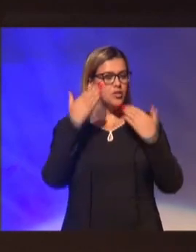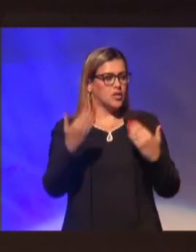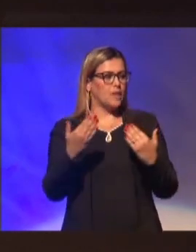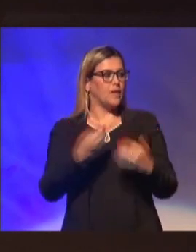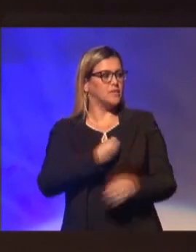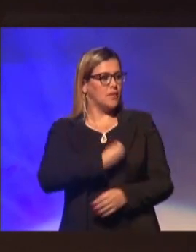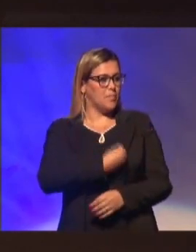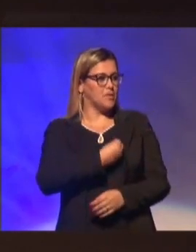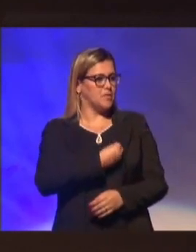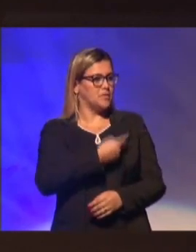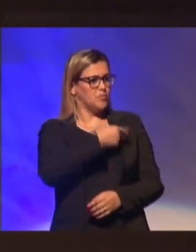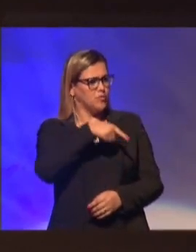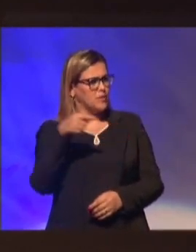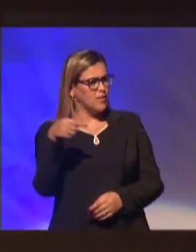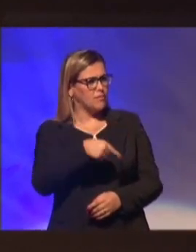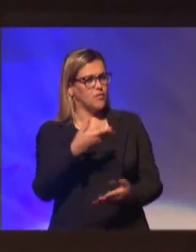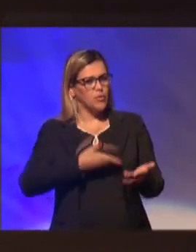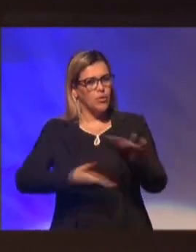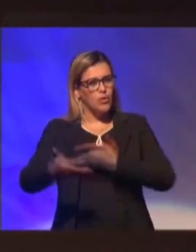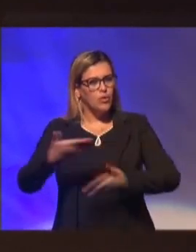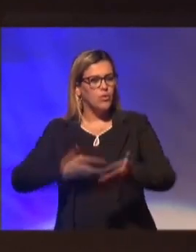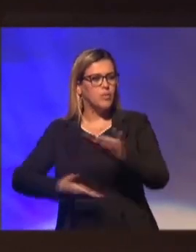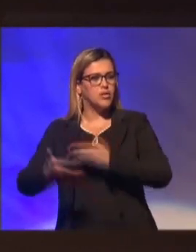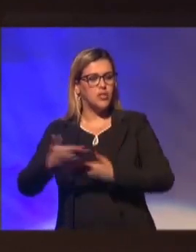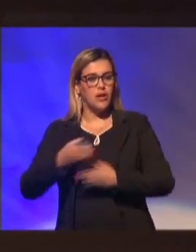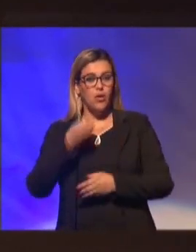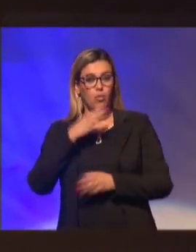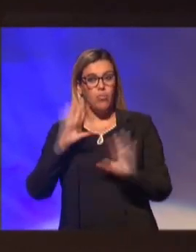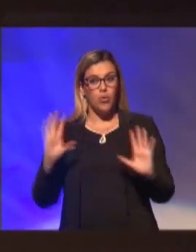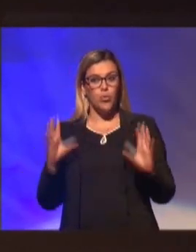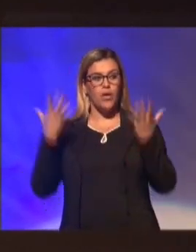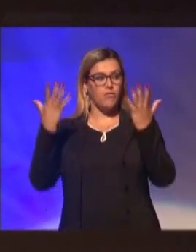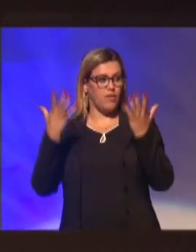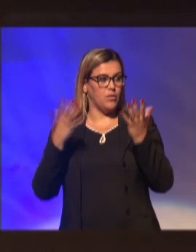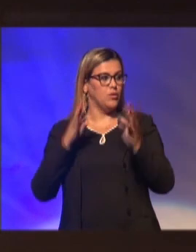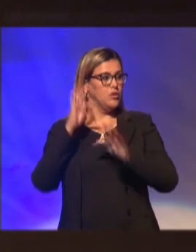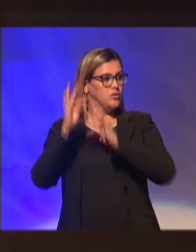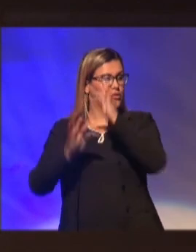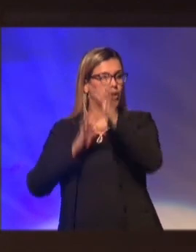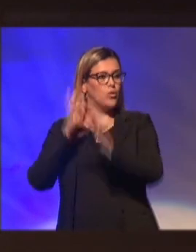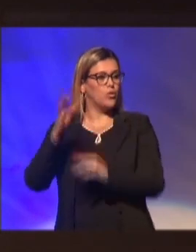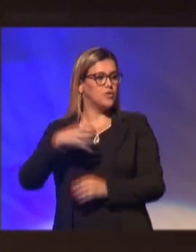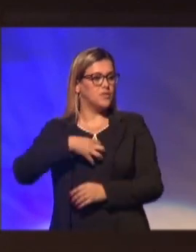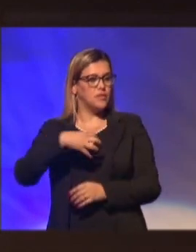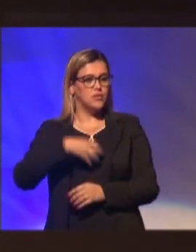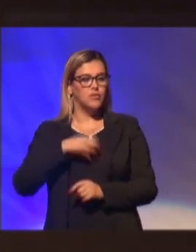você compartilhar isso com a gente. O legal desses eventos de evidências científicas é justamente isso.